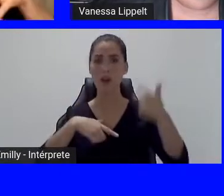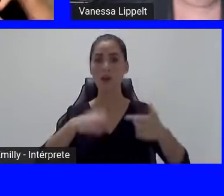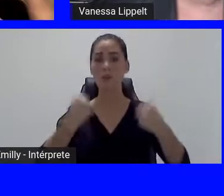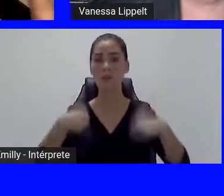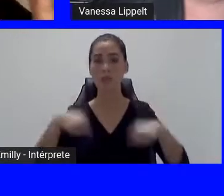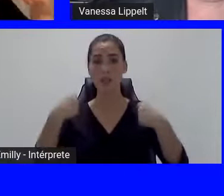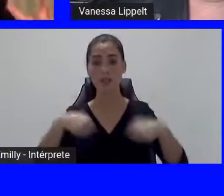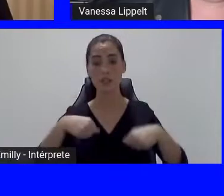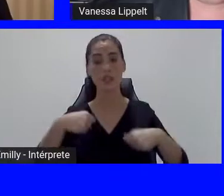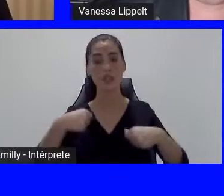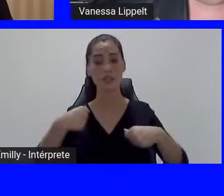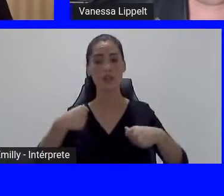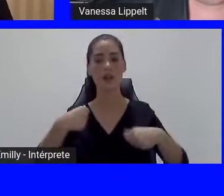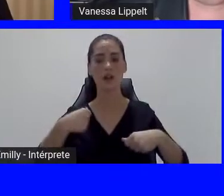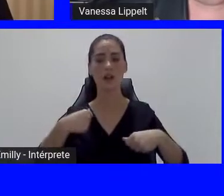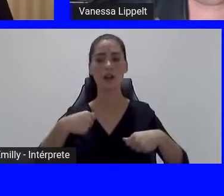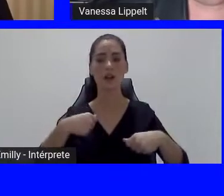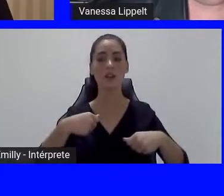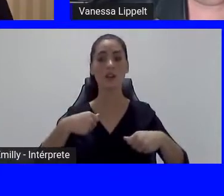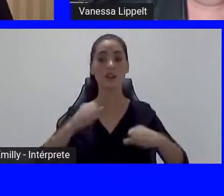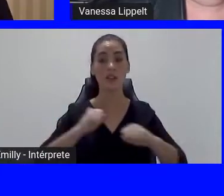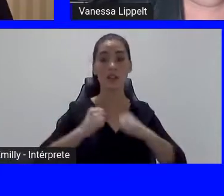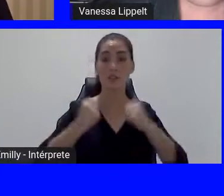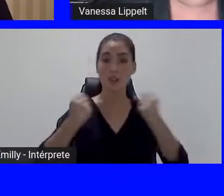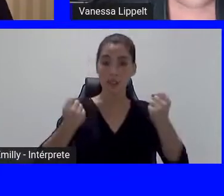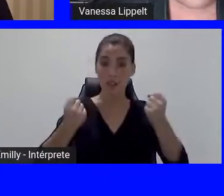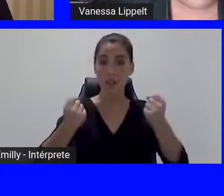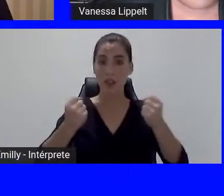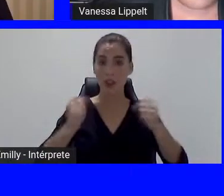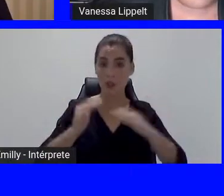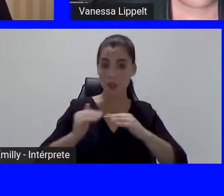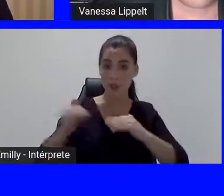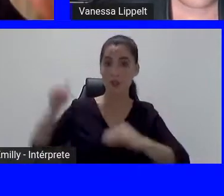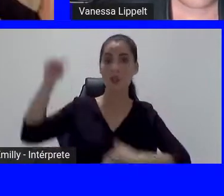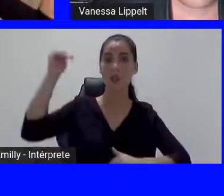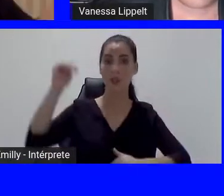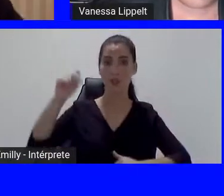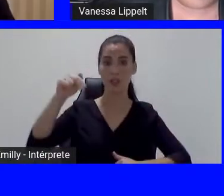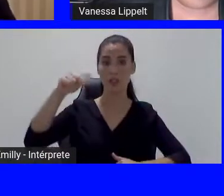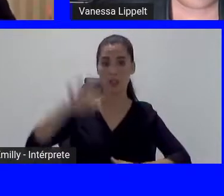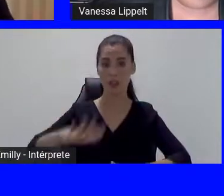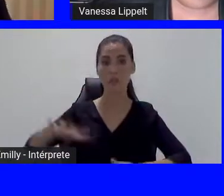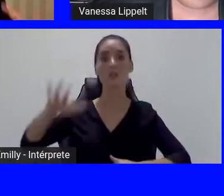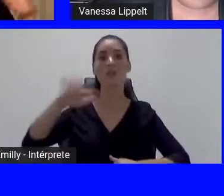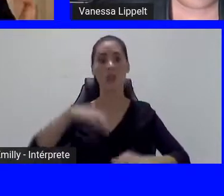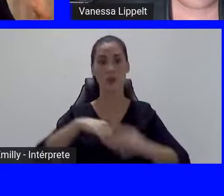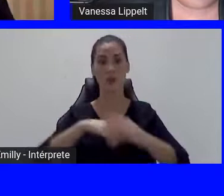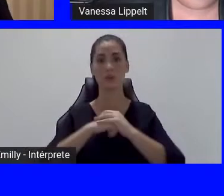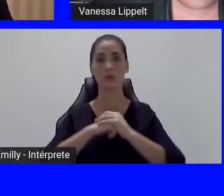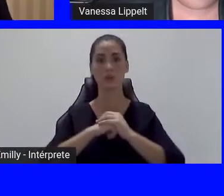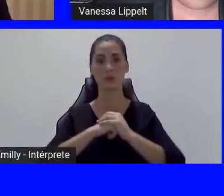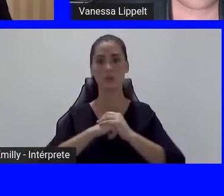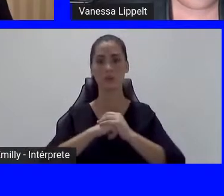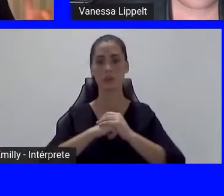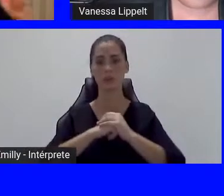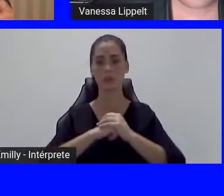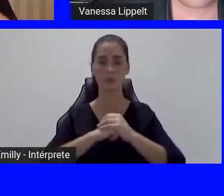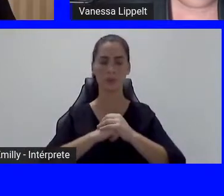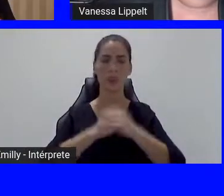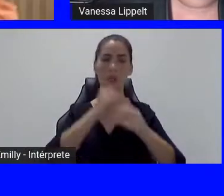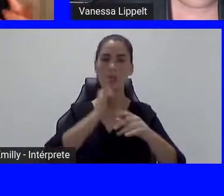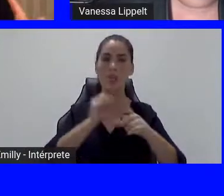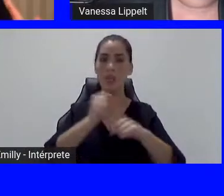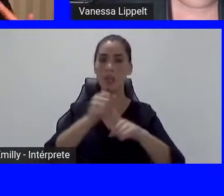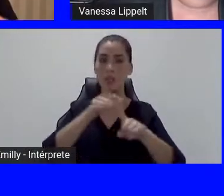nacional, leia-se o território brasileiro, o espaço aéreo, o mar territorial, as nossas florestas, e estar à disposição